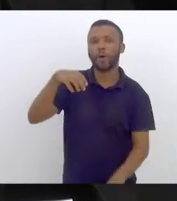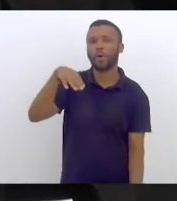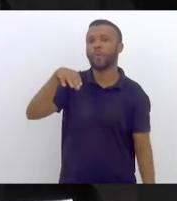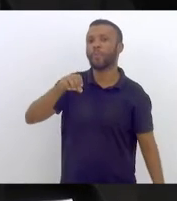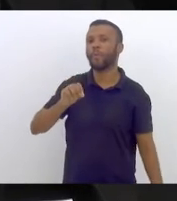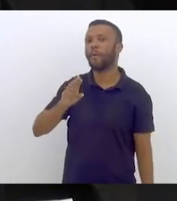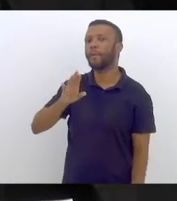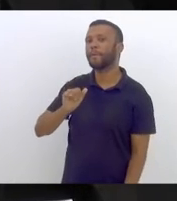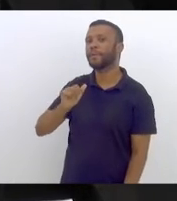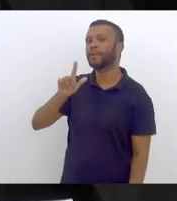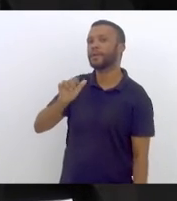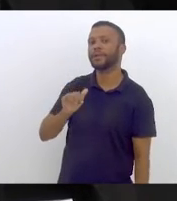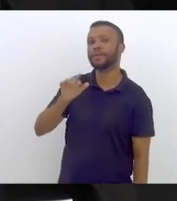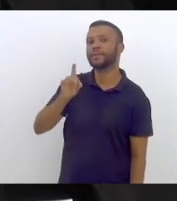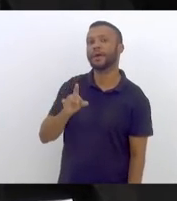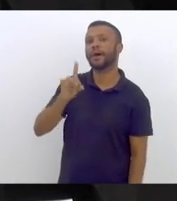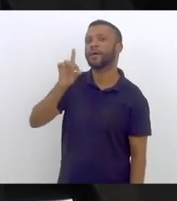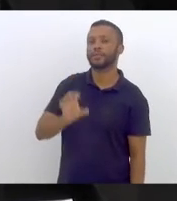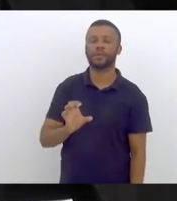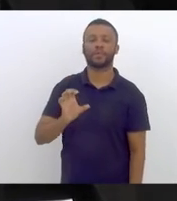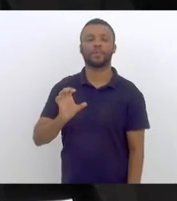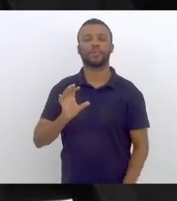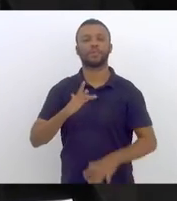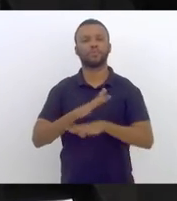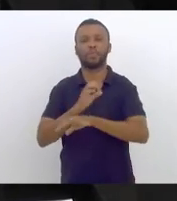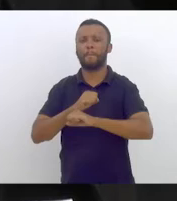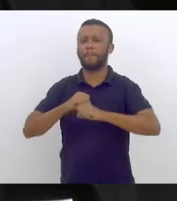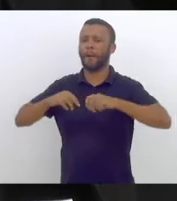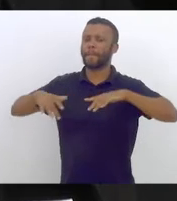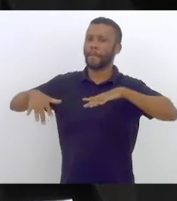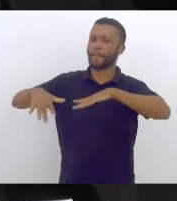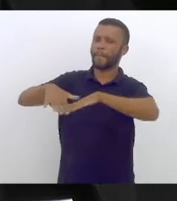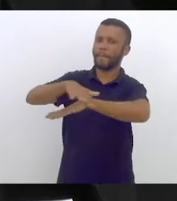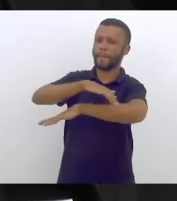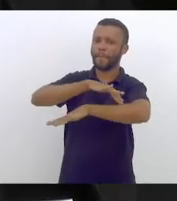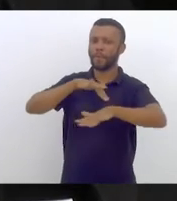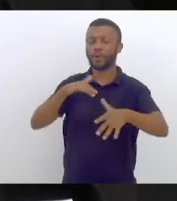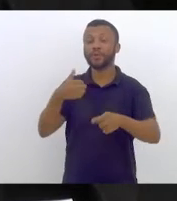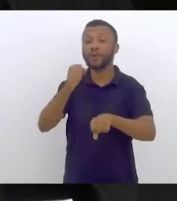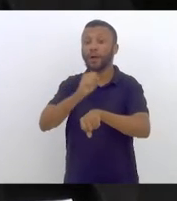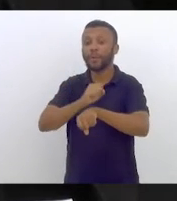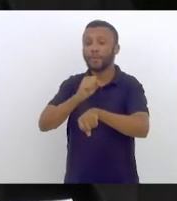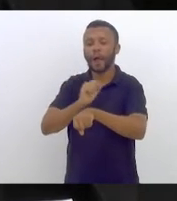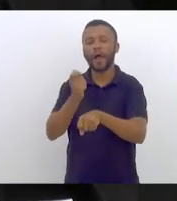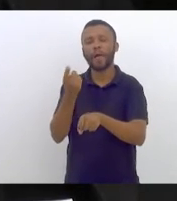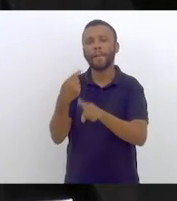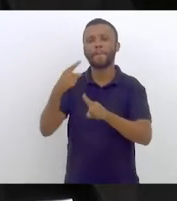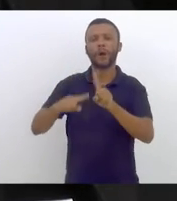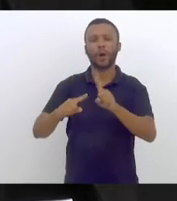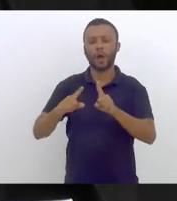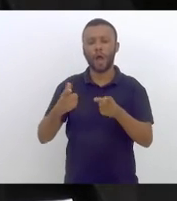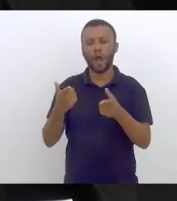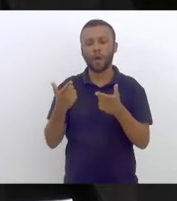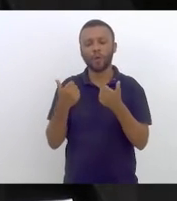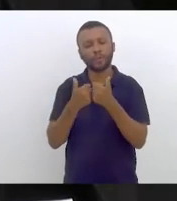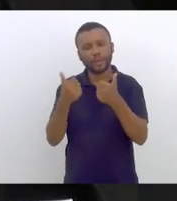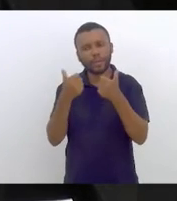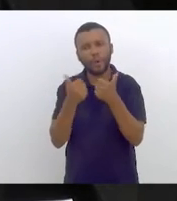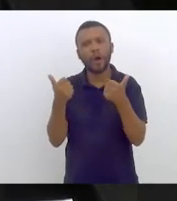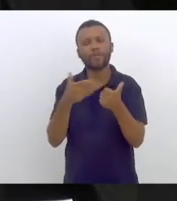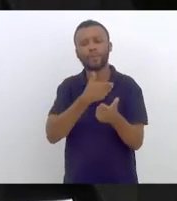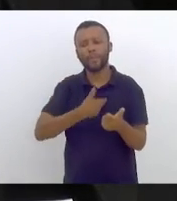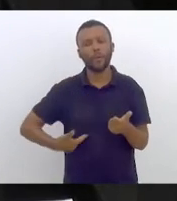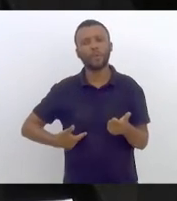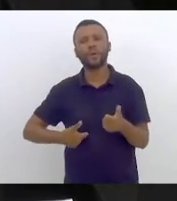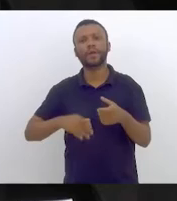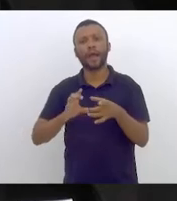desafiadores, complexos, que aguardam solução satisfatória, é o transporte público, é a